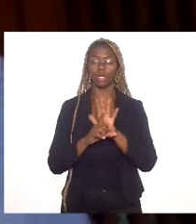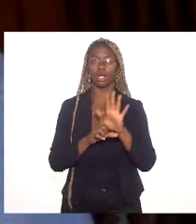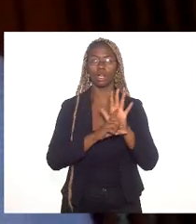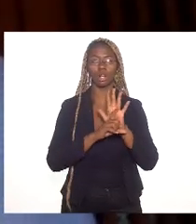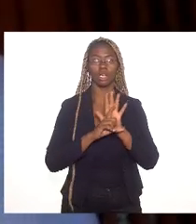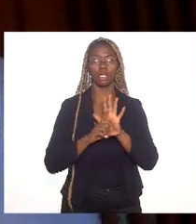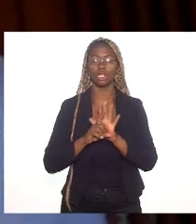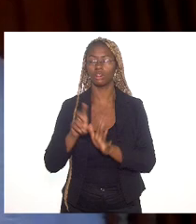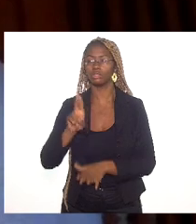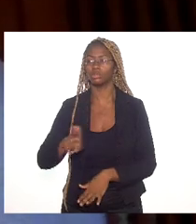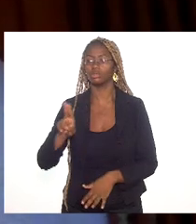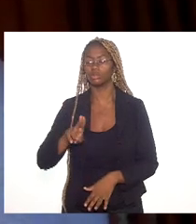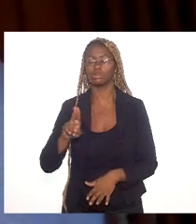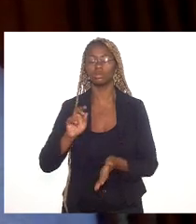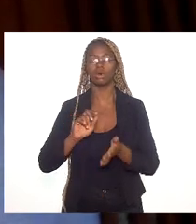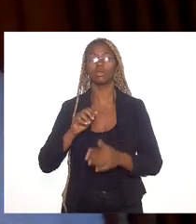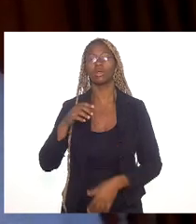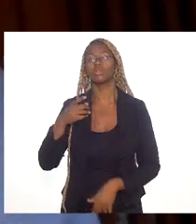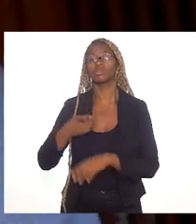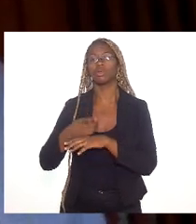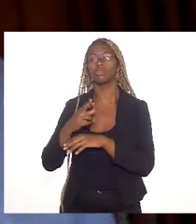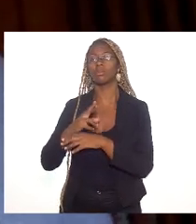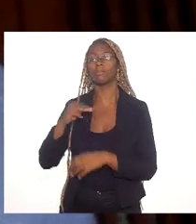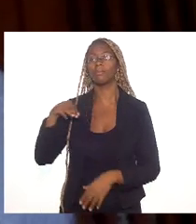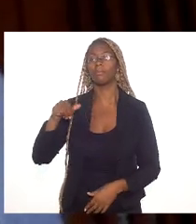relator, deputado Márcio Pacheco, projeto de lei o